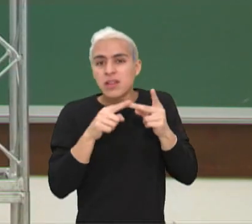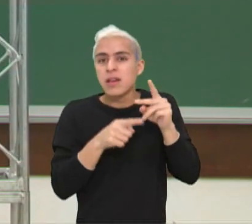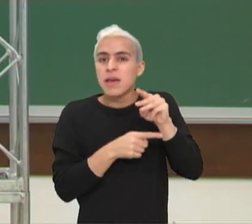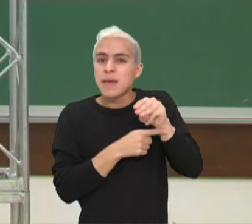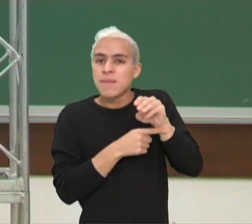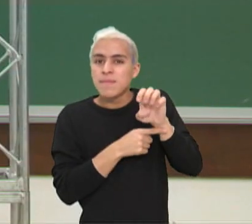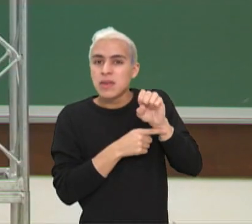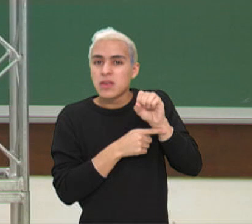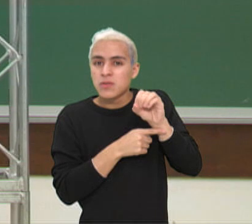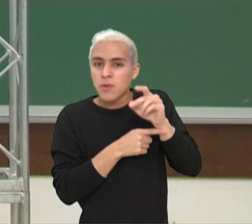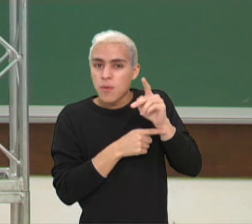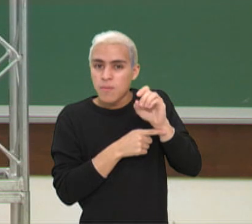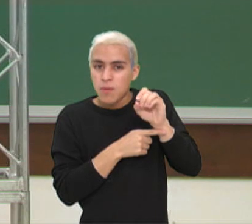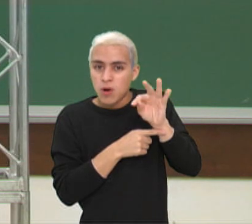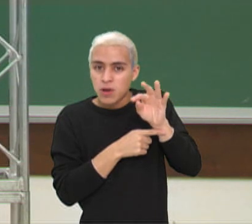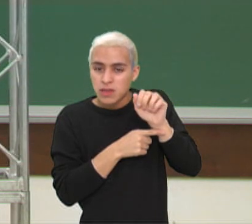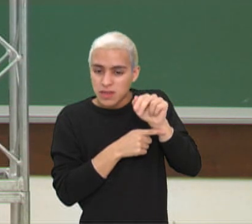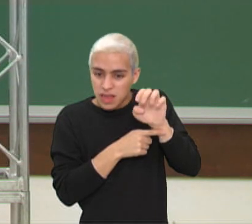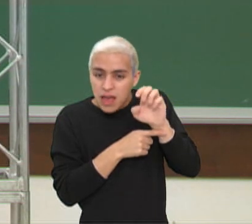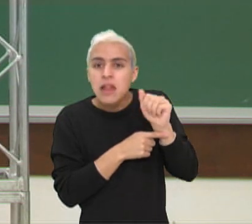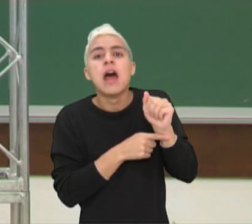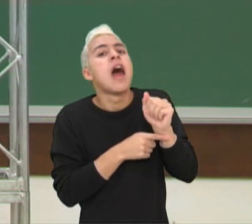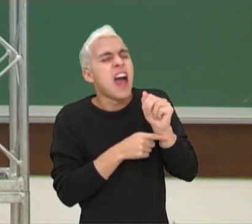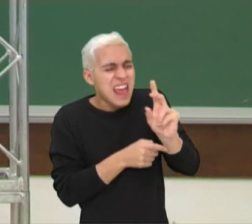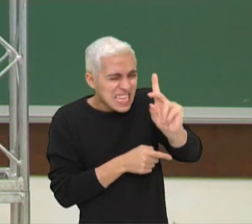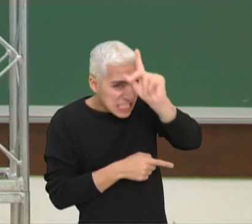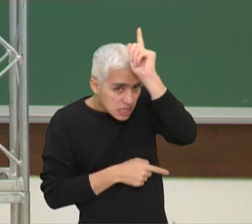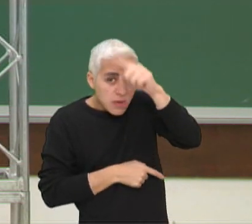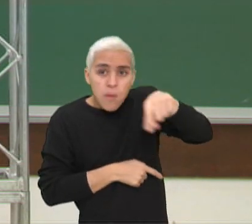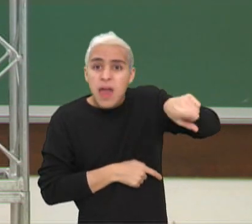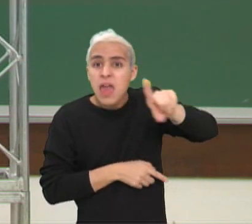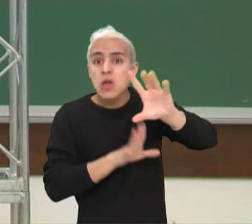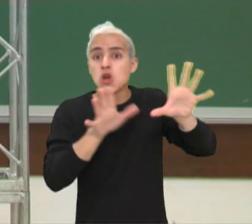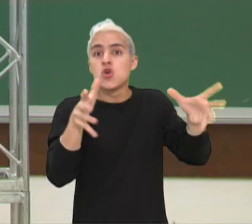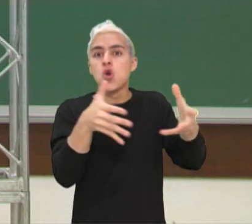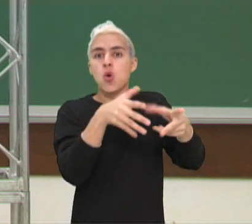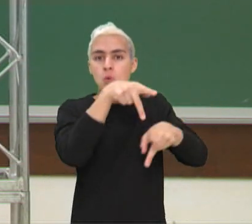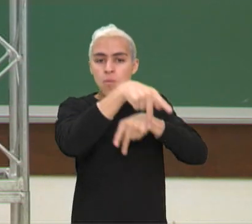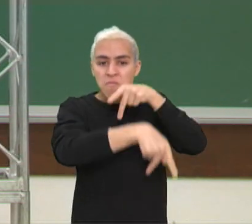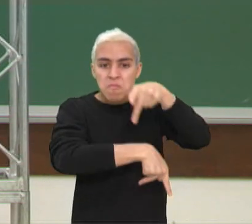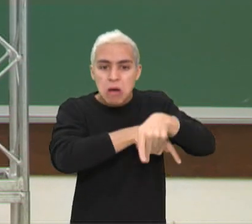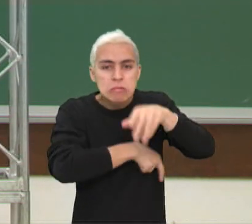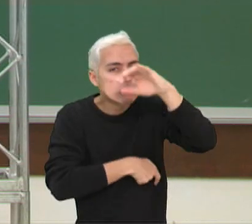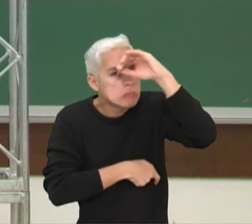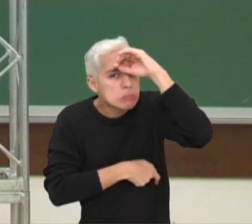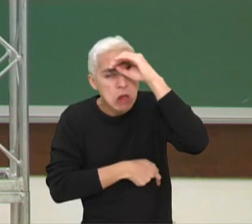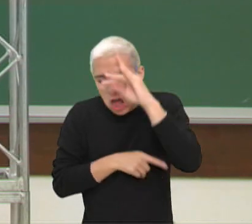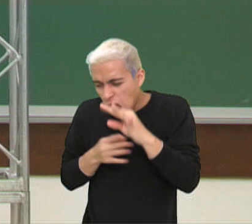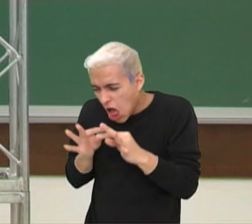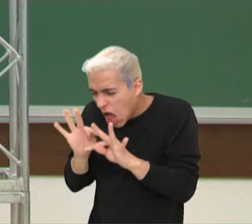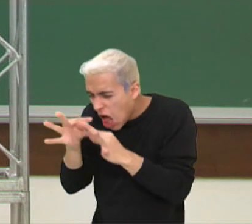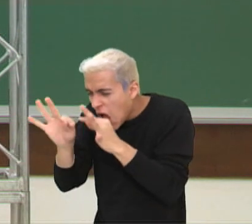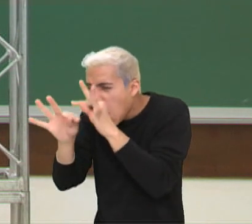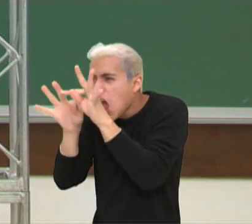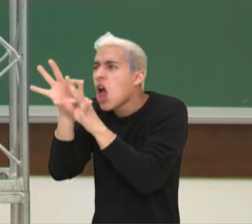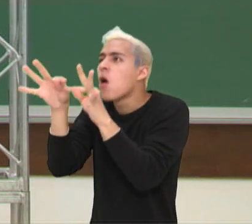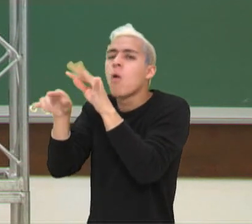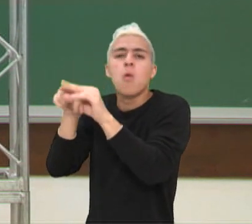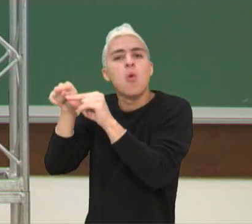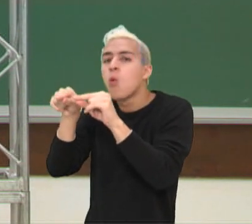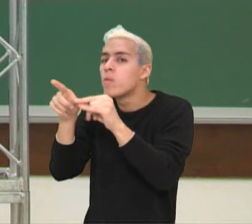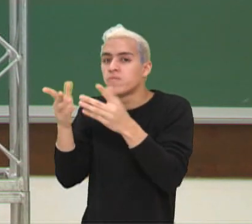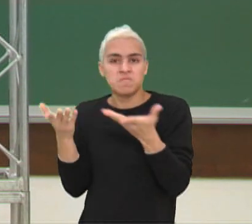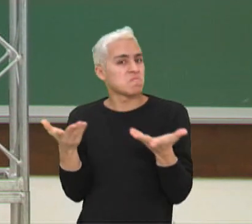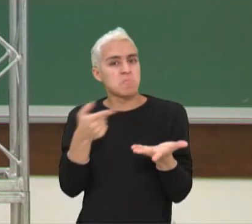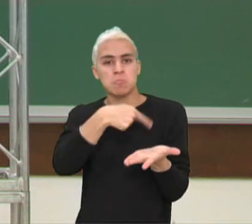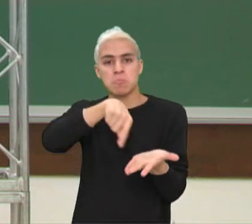é muito tempo, eles não tinham nem noção de tecnologia, não tinham noção do